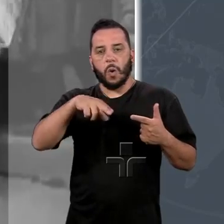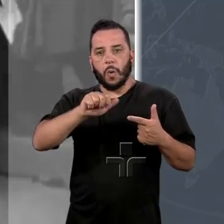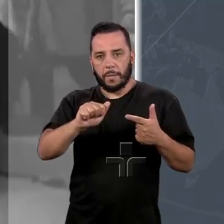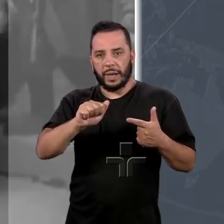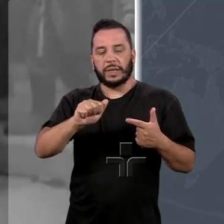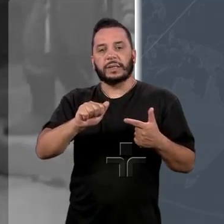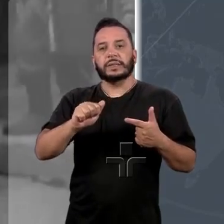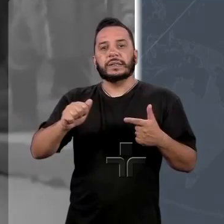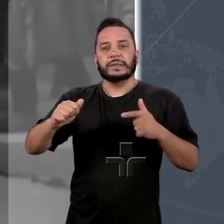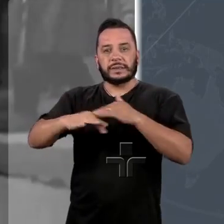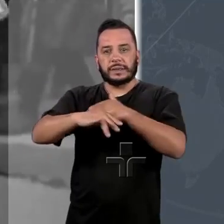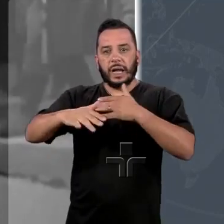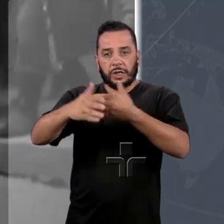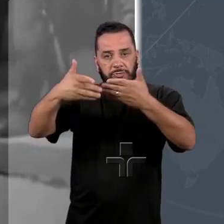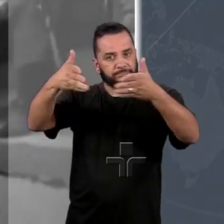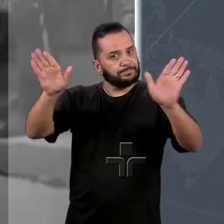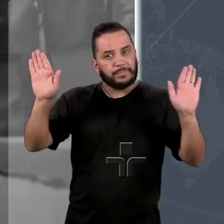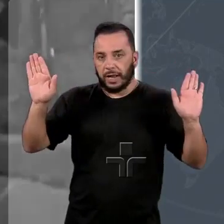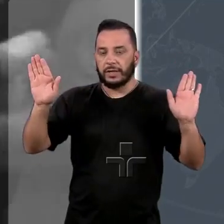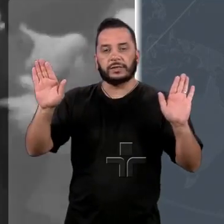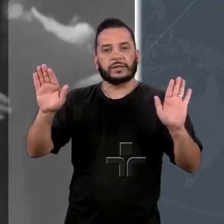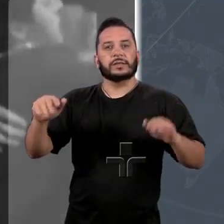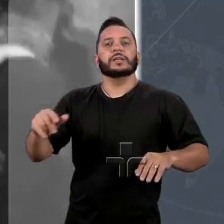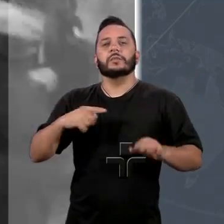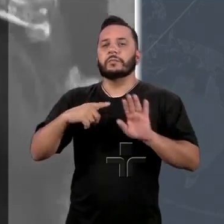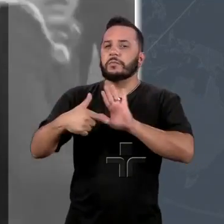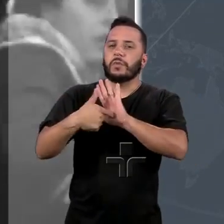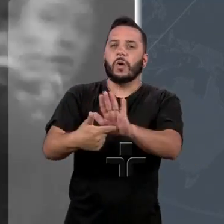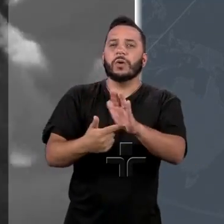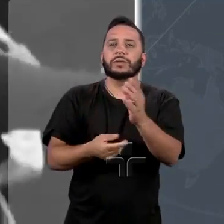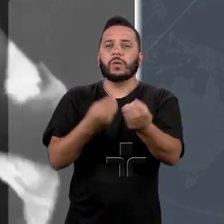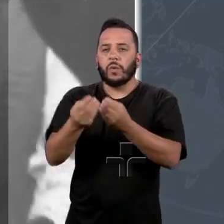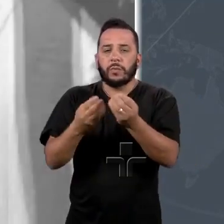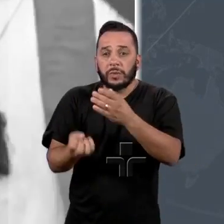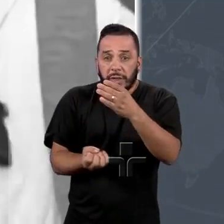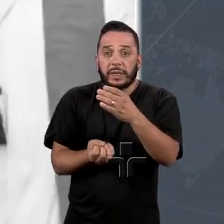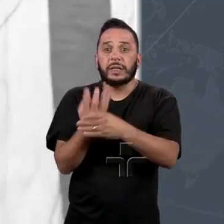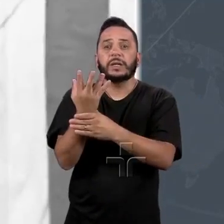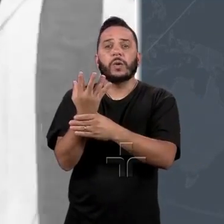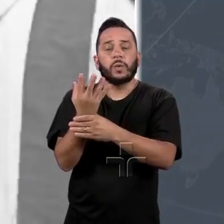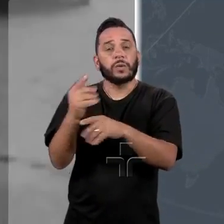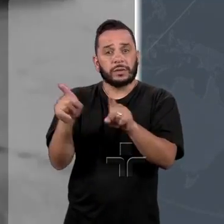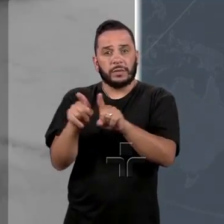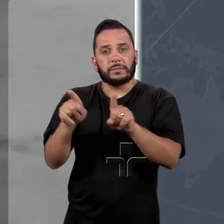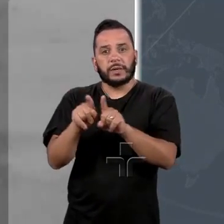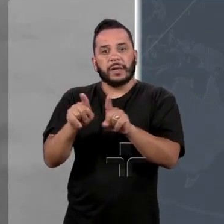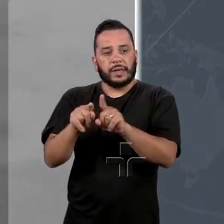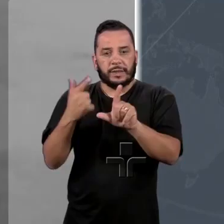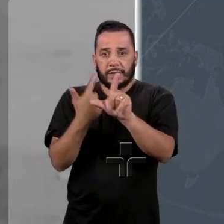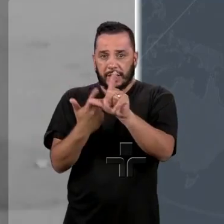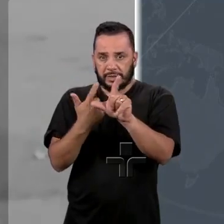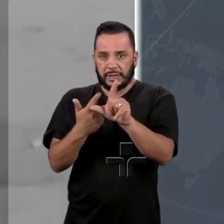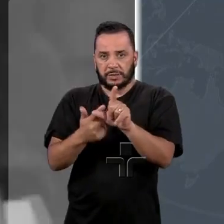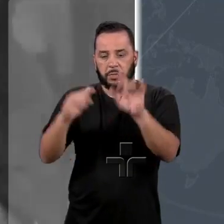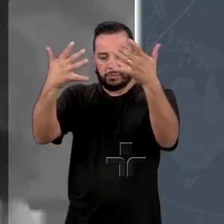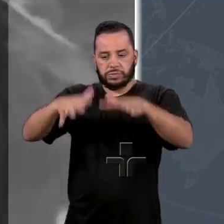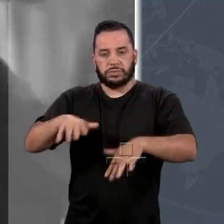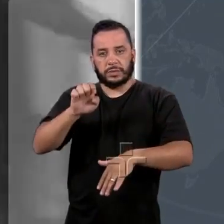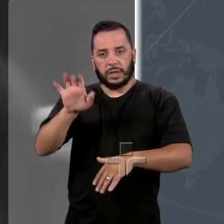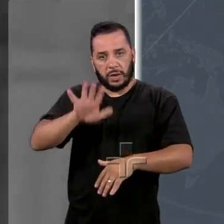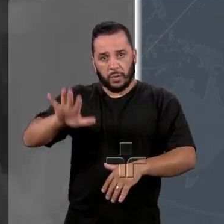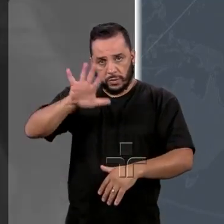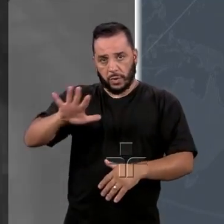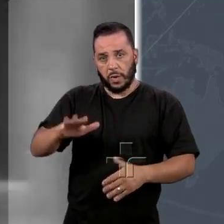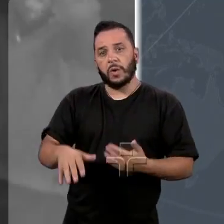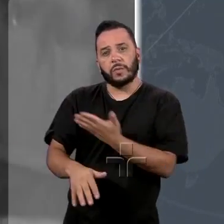Roberto Rossellini. Os longas abordam o surgimento e a queda do nazismo na Europa, com a temática O Indivíduo